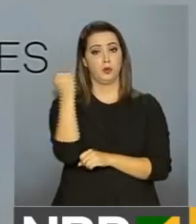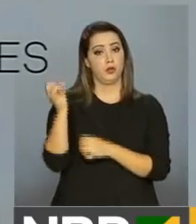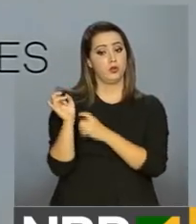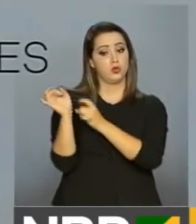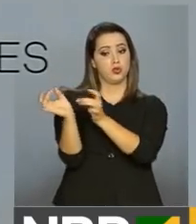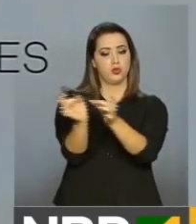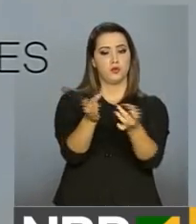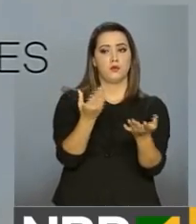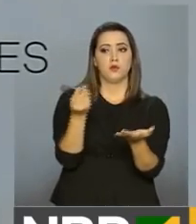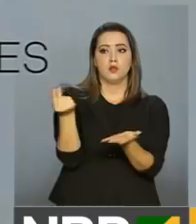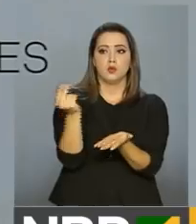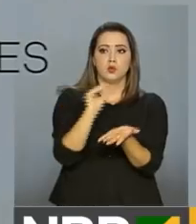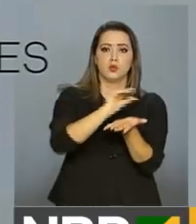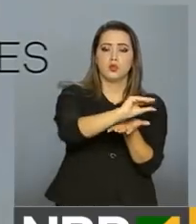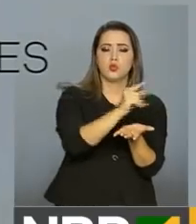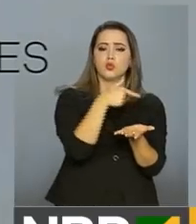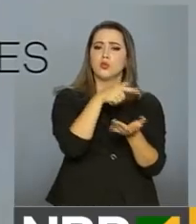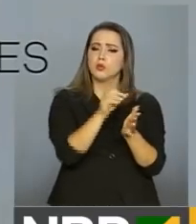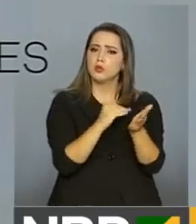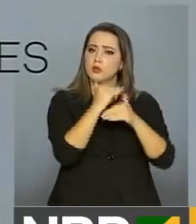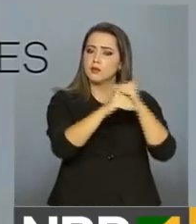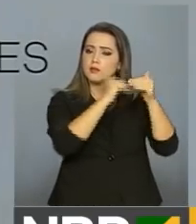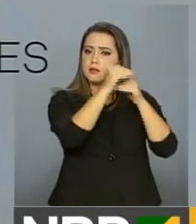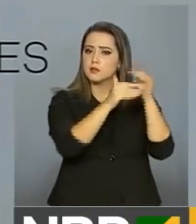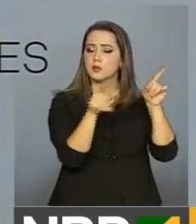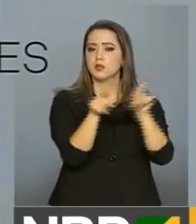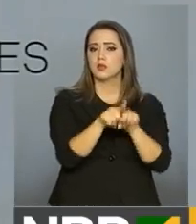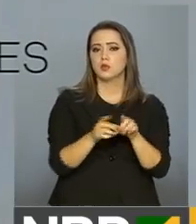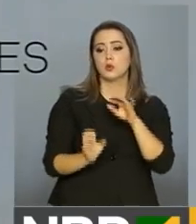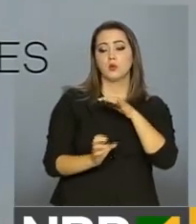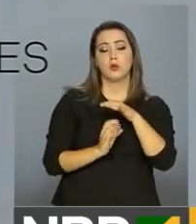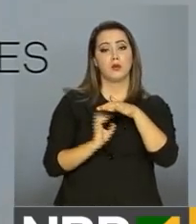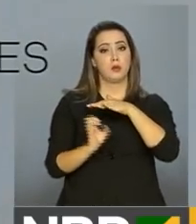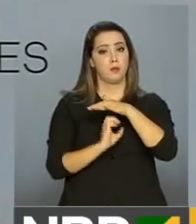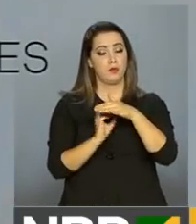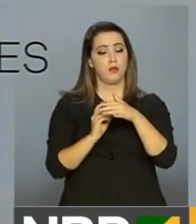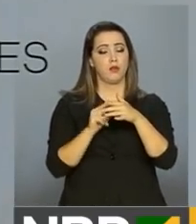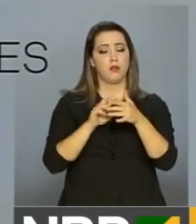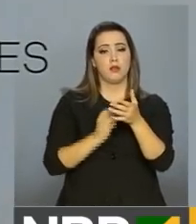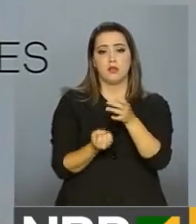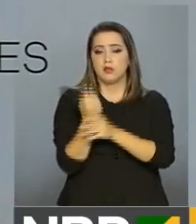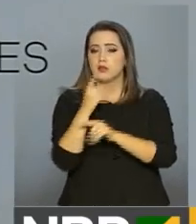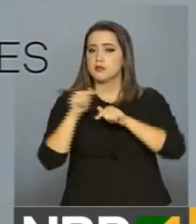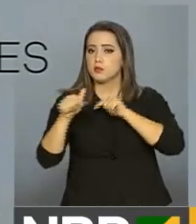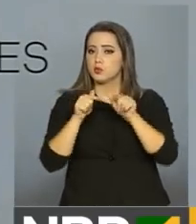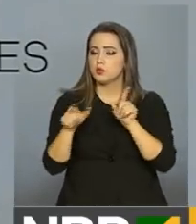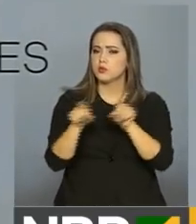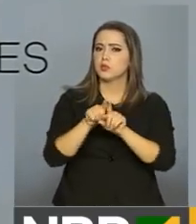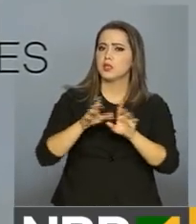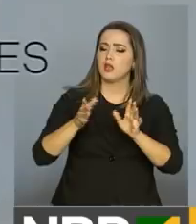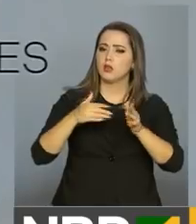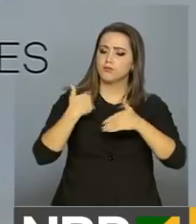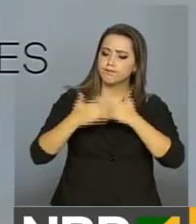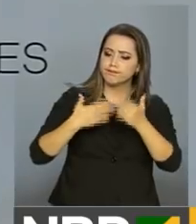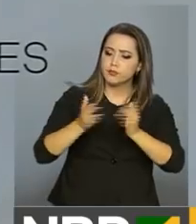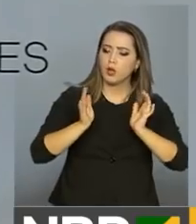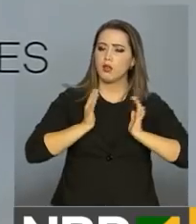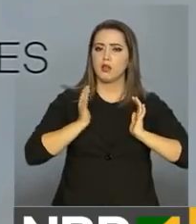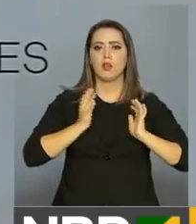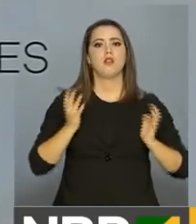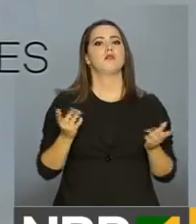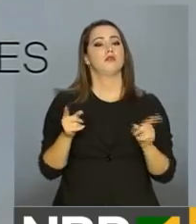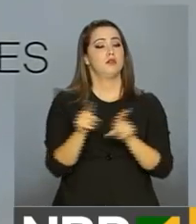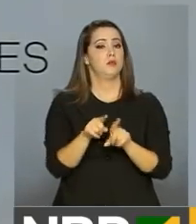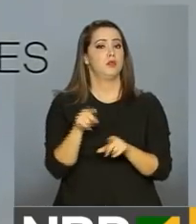e investimentos geram crescimento, empregos, prosperidade. A história já nos ensinou que